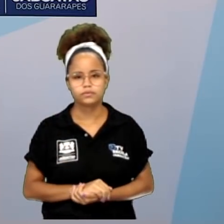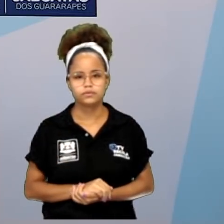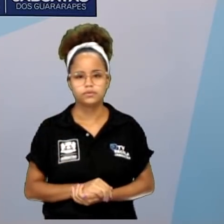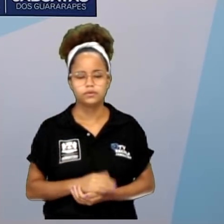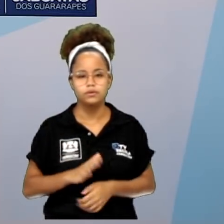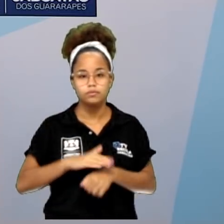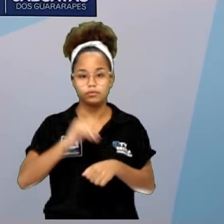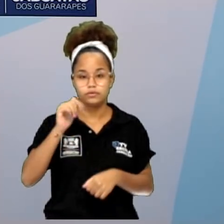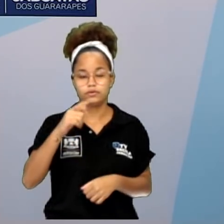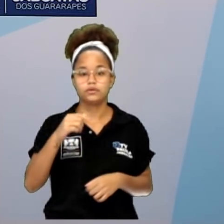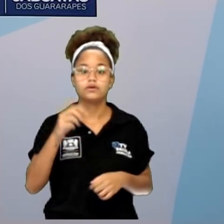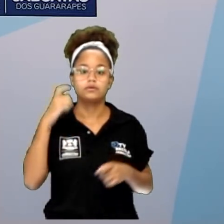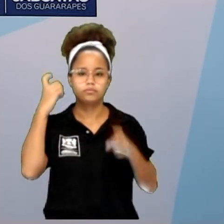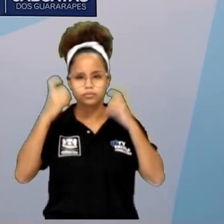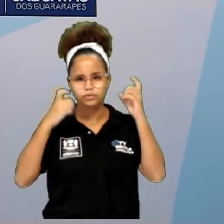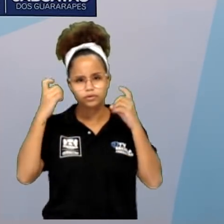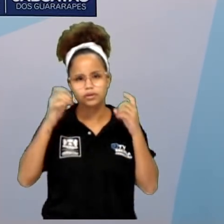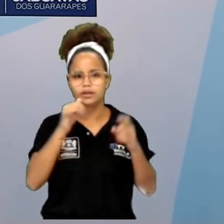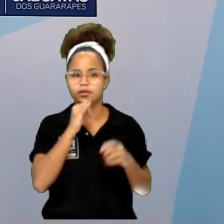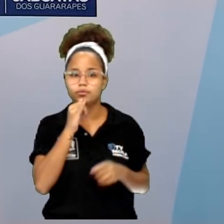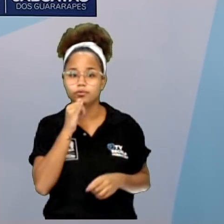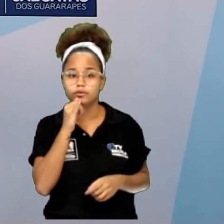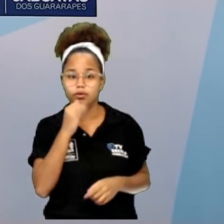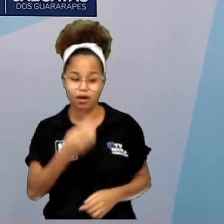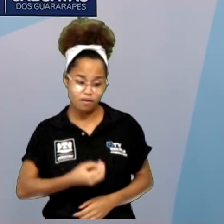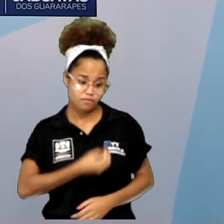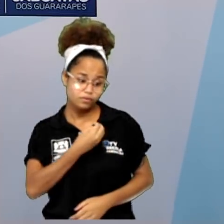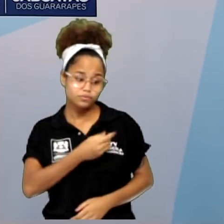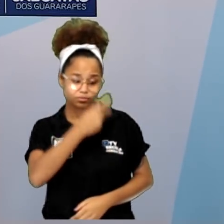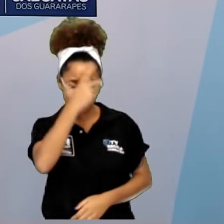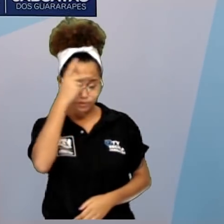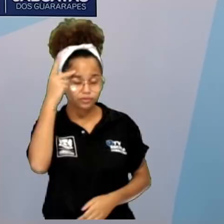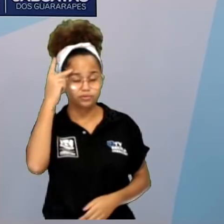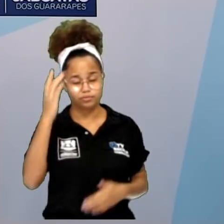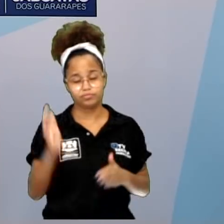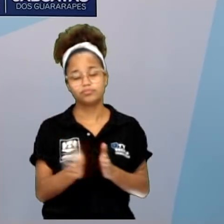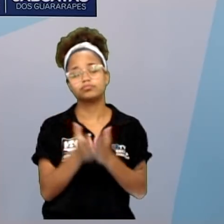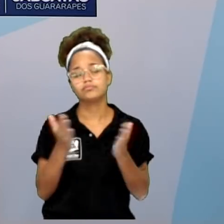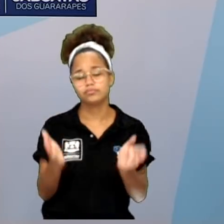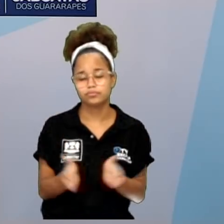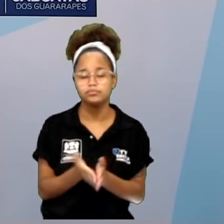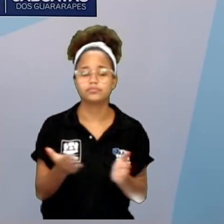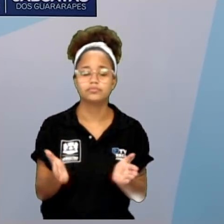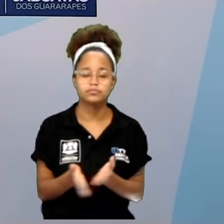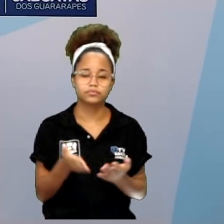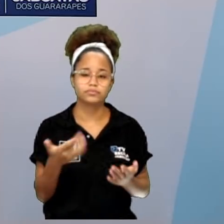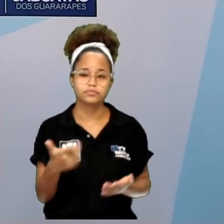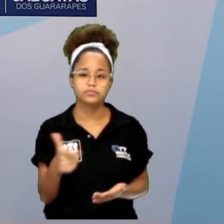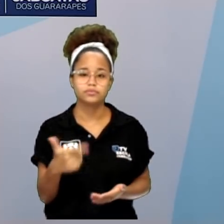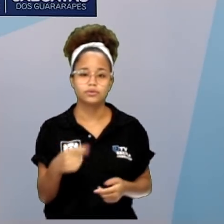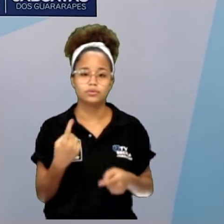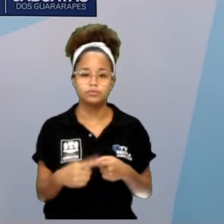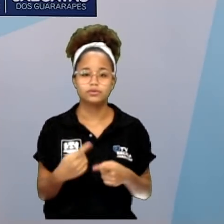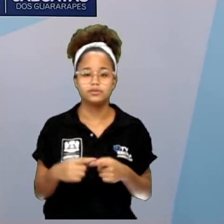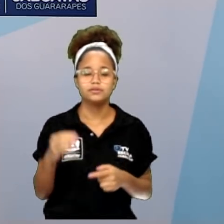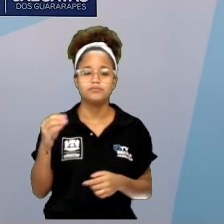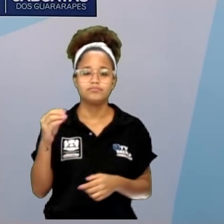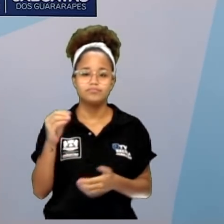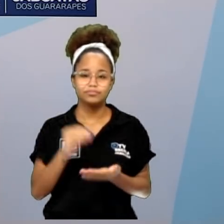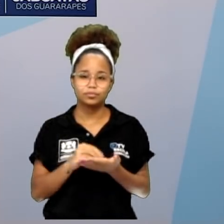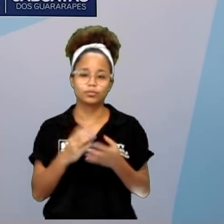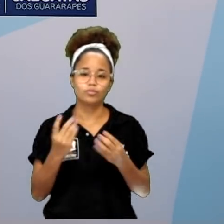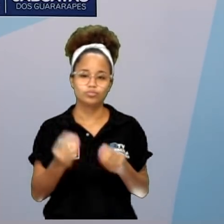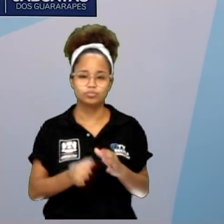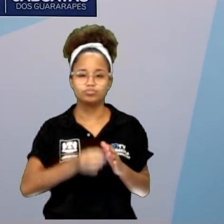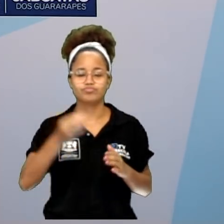poderia se preocupar, por exemplo, com a expectativa de vida desses meninos carentes, que não têm muitas perspectivas porque eles faltam a oportunidade, né?